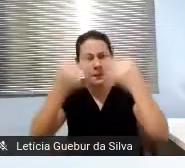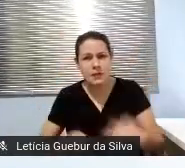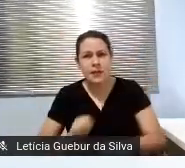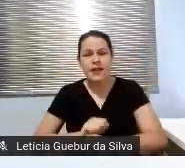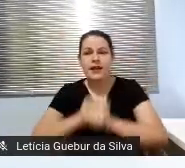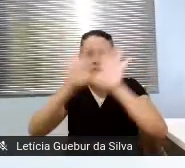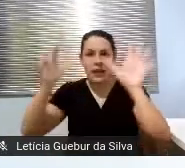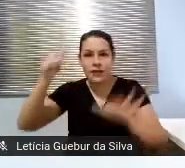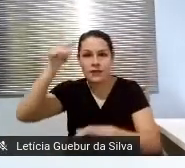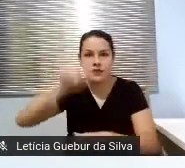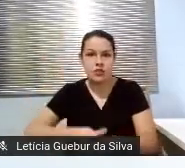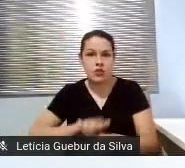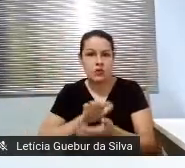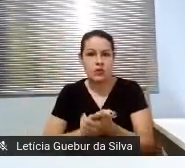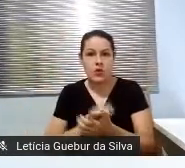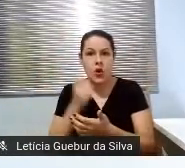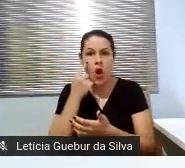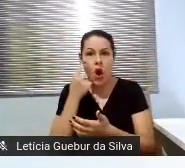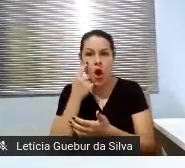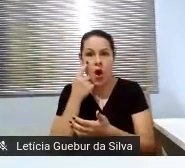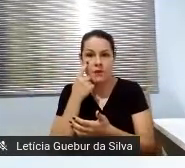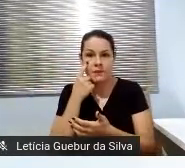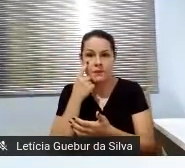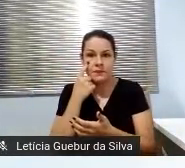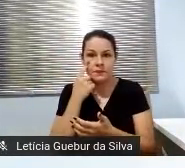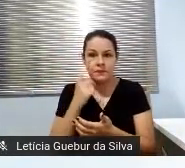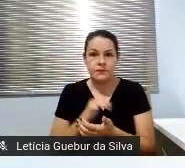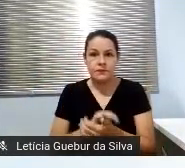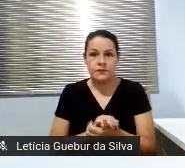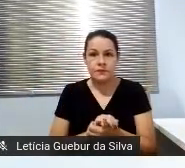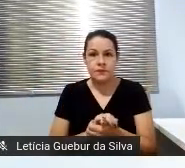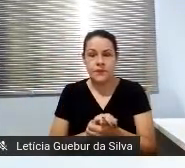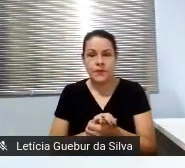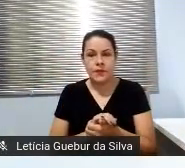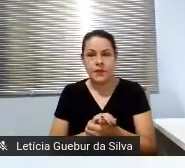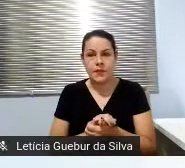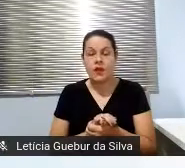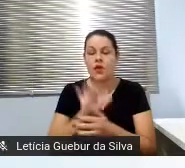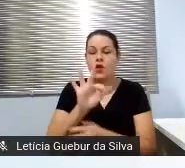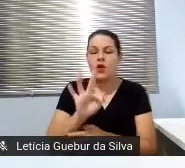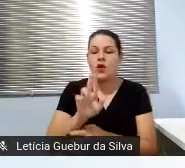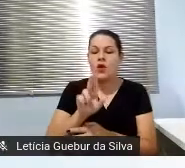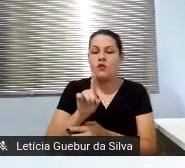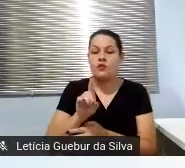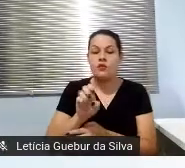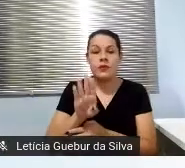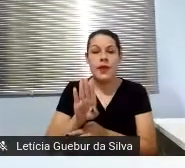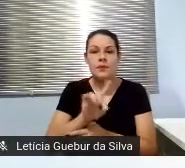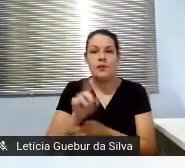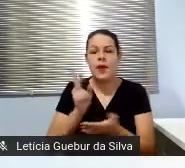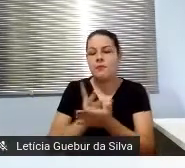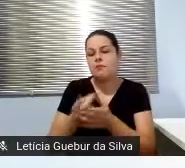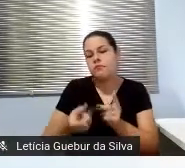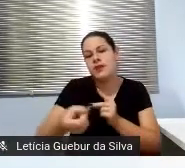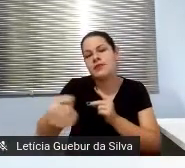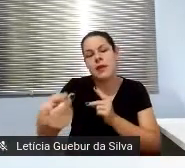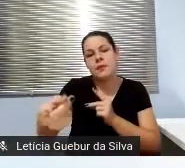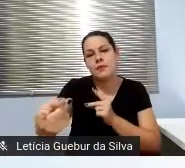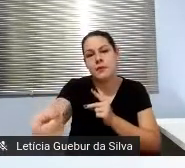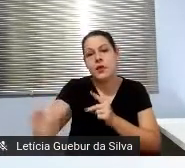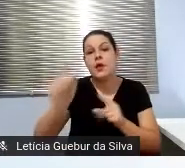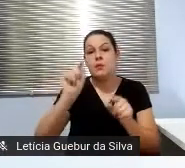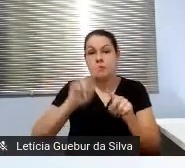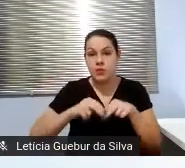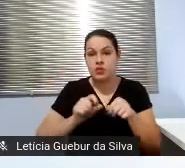para o trabalhador, para a gente tentar ser um pouco mais didático em relação a isso. O Fundeb não era permanente. Então, foi aprovada uma proposta de